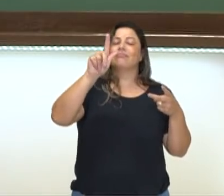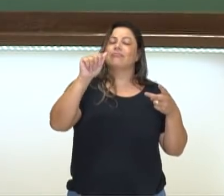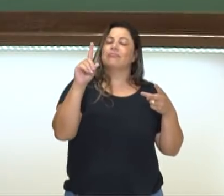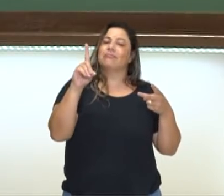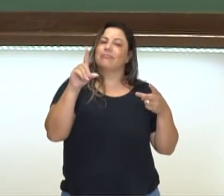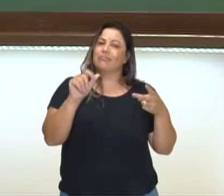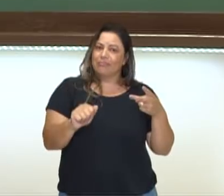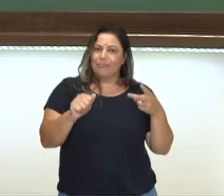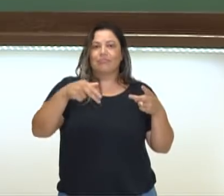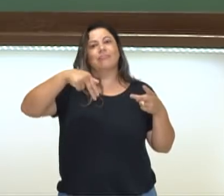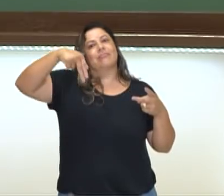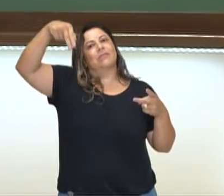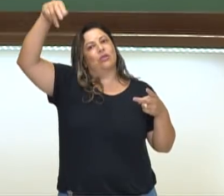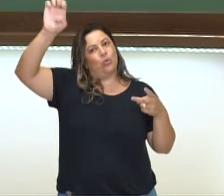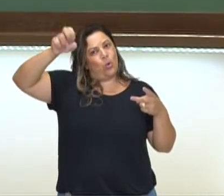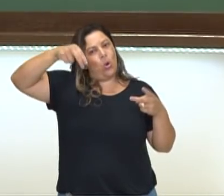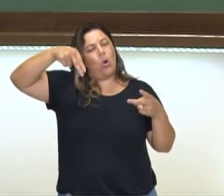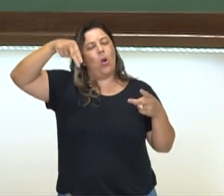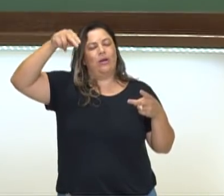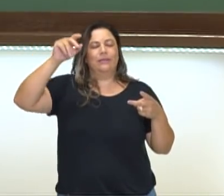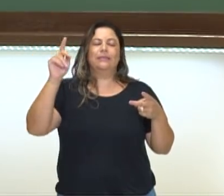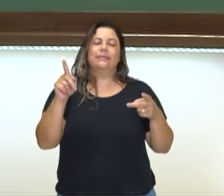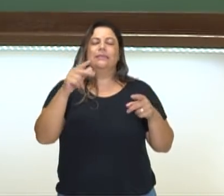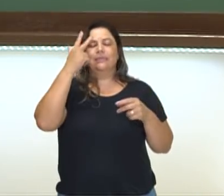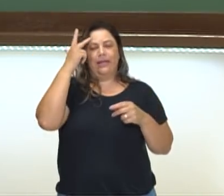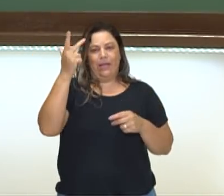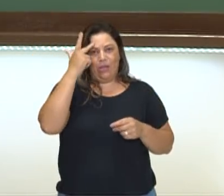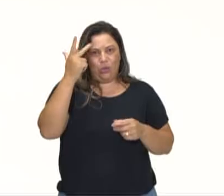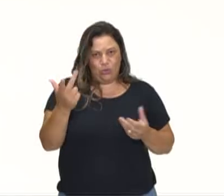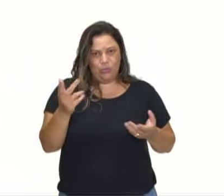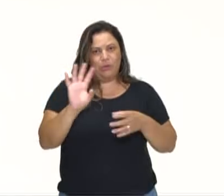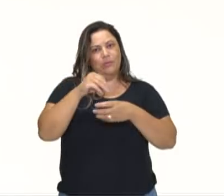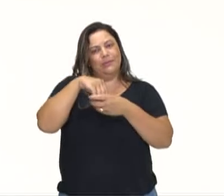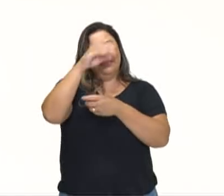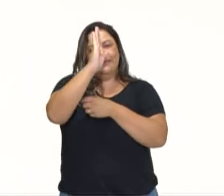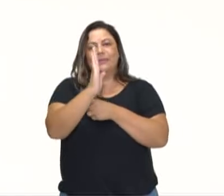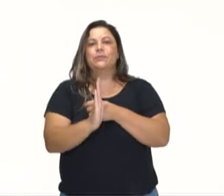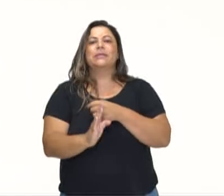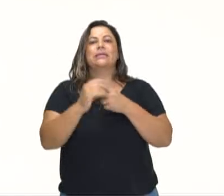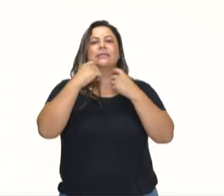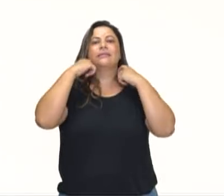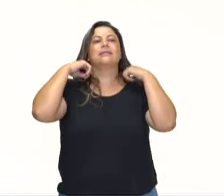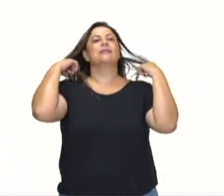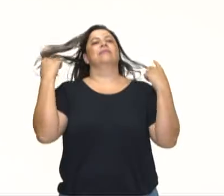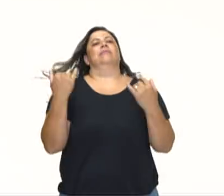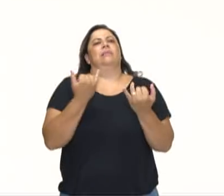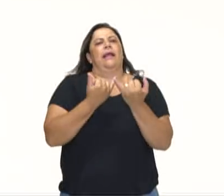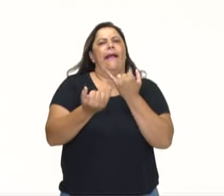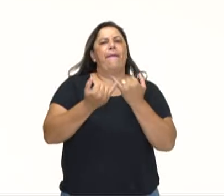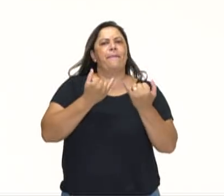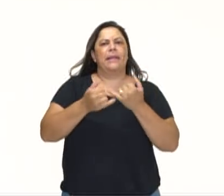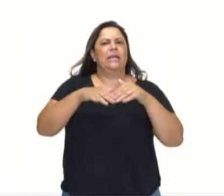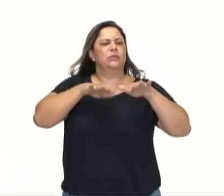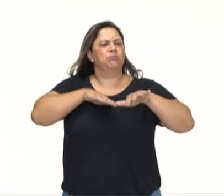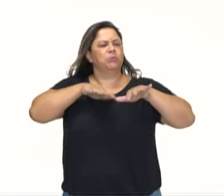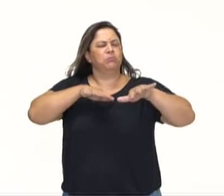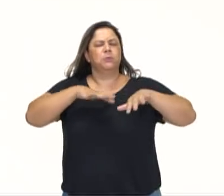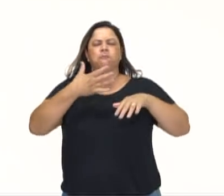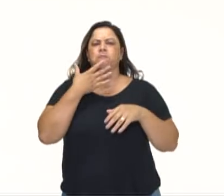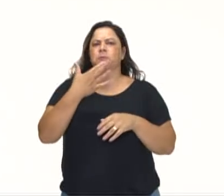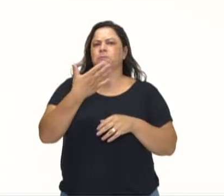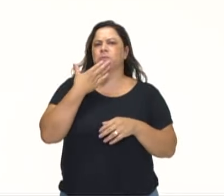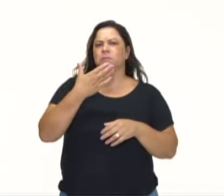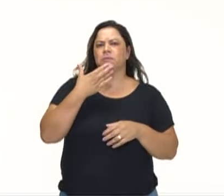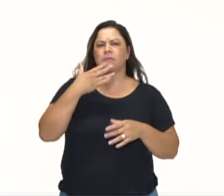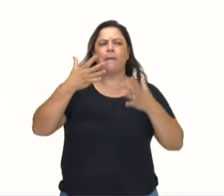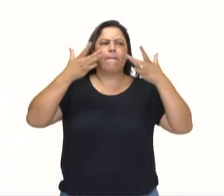comum no norte e nordeste, mas então é uma festa no formato de desfile, é uma festa colorida, com